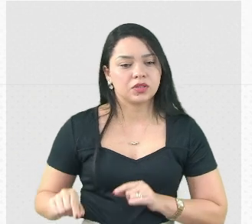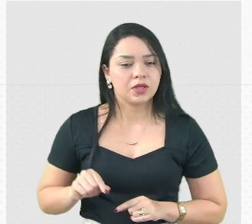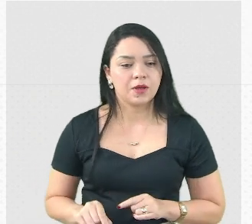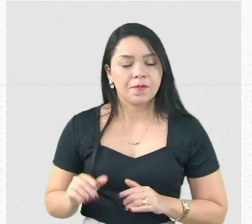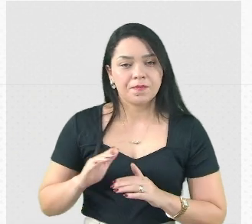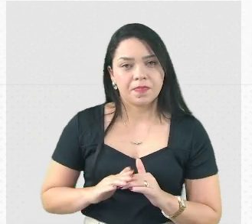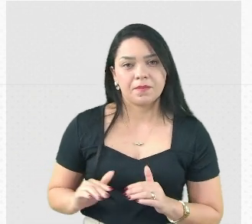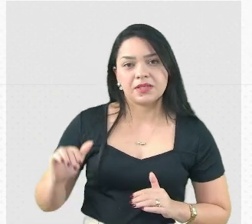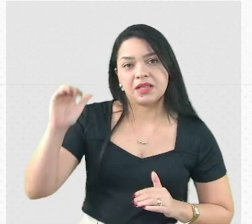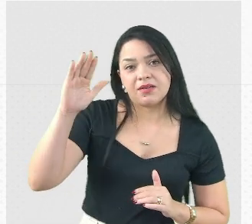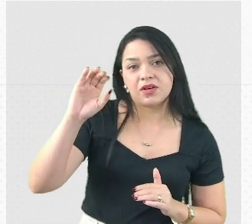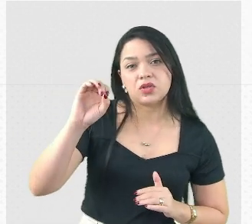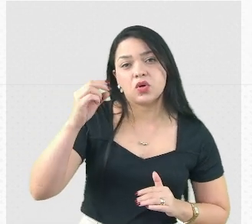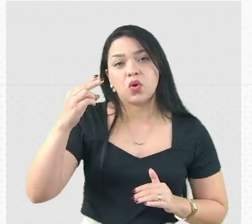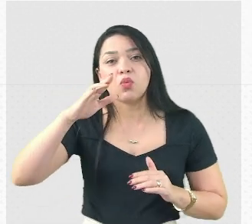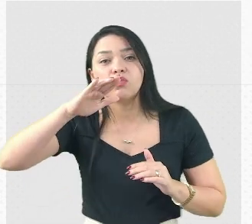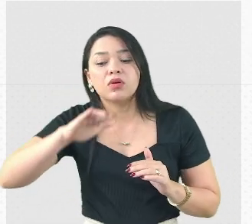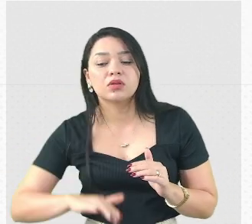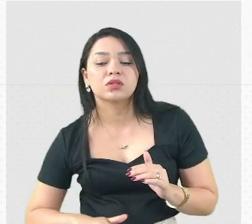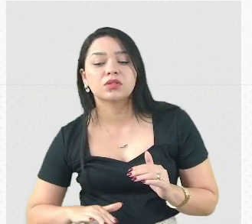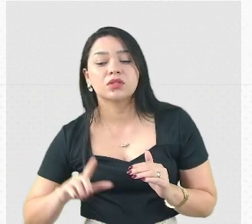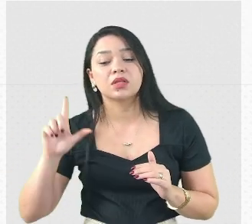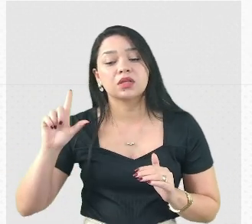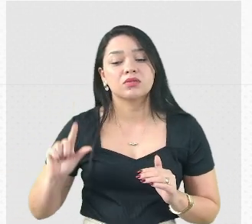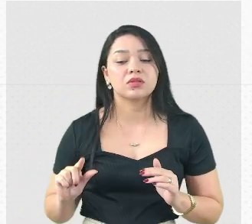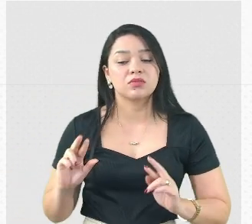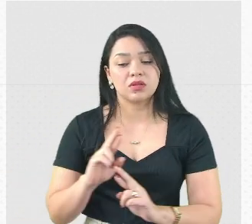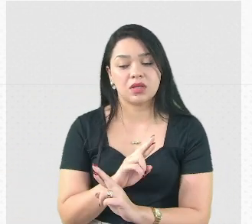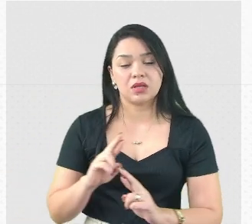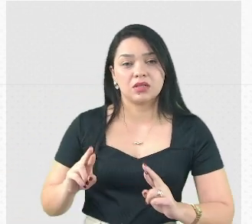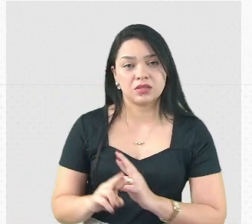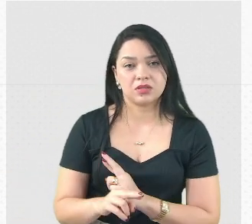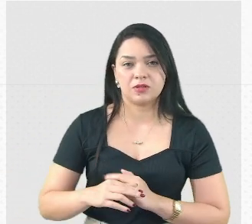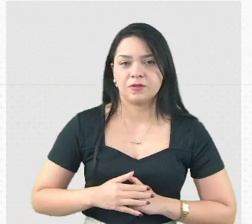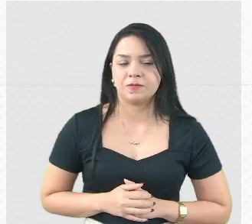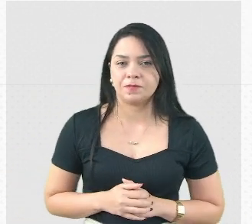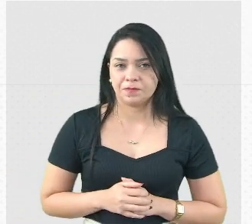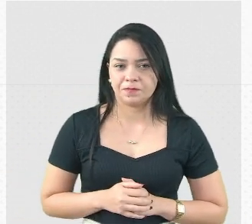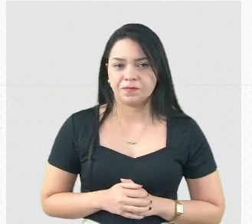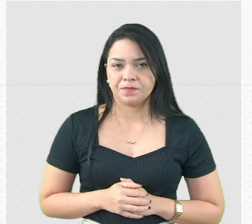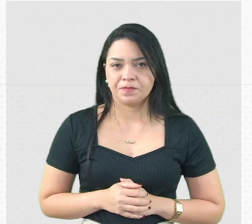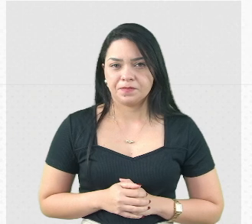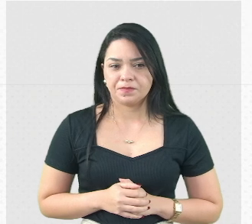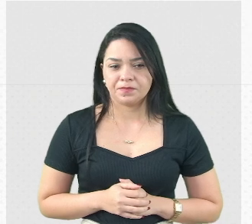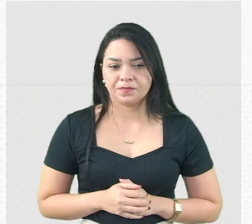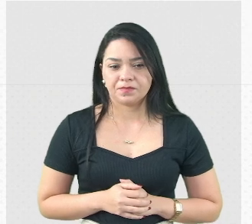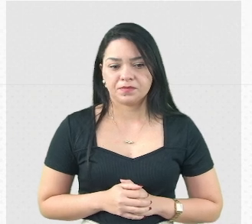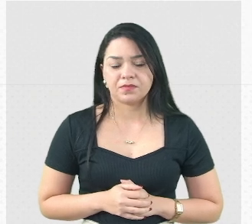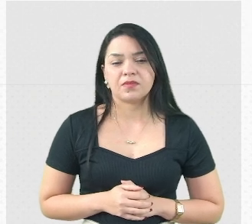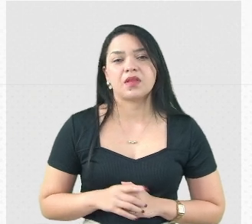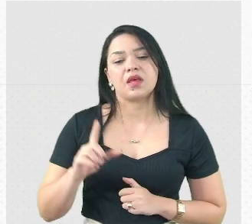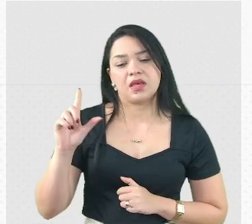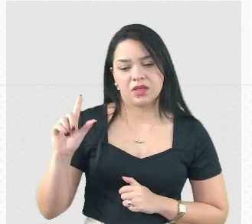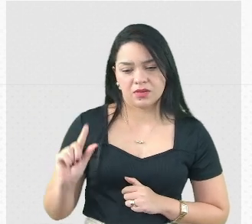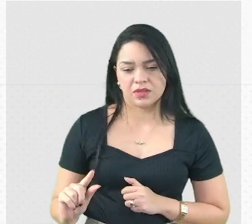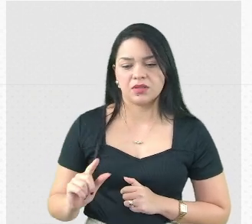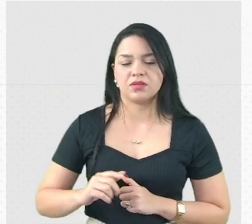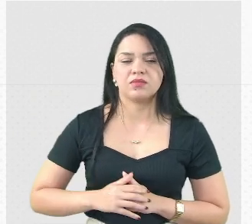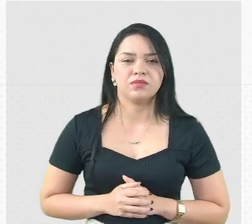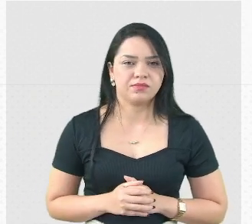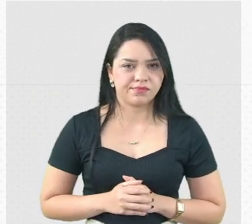ele é mais elevado ou ele é mais reduzido em relação aos nossos antepassados? Ele é bem mais